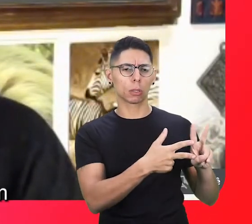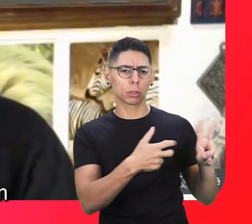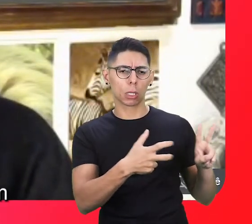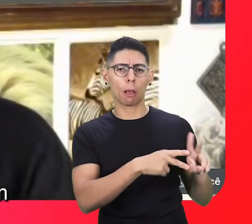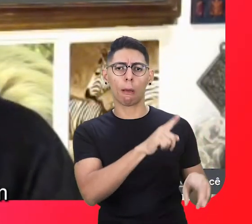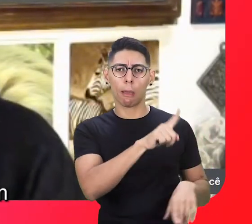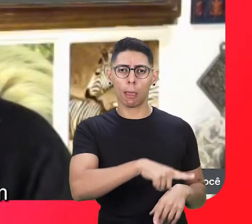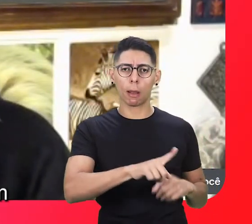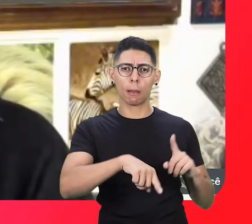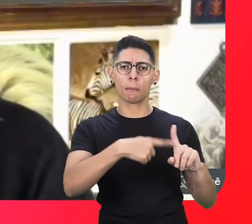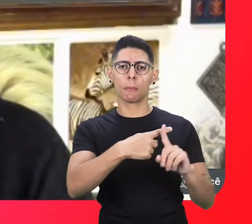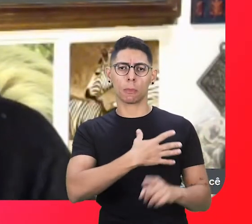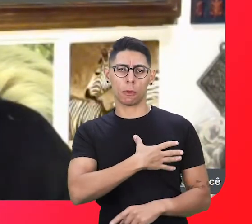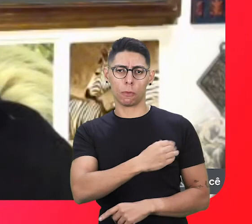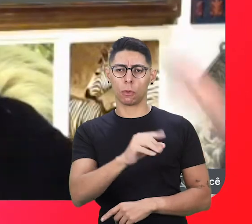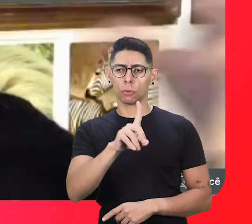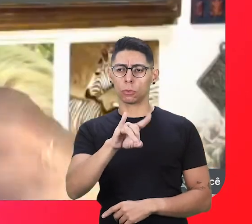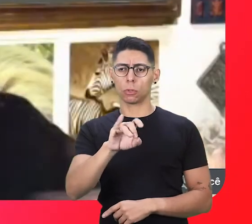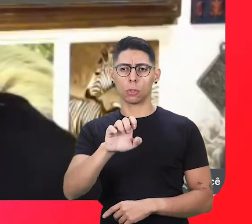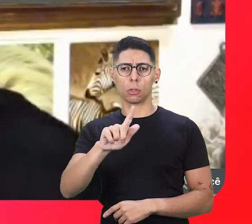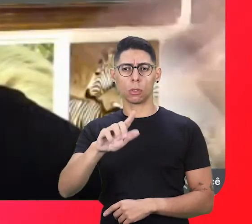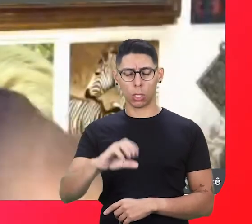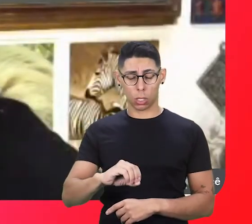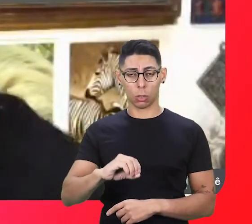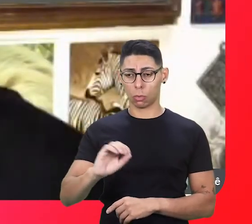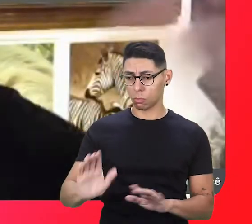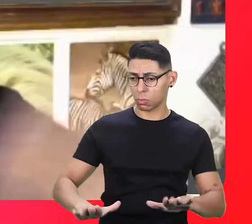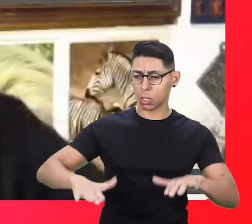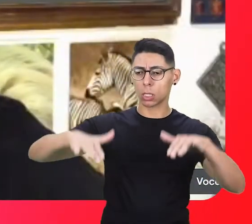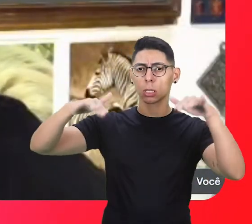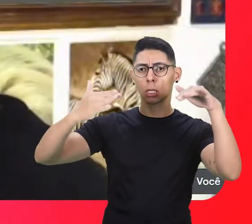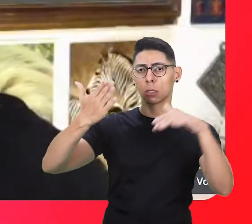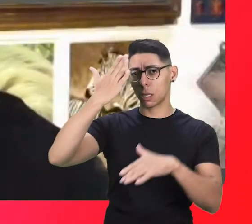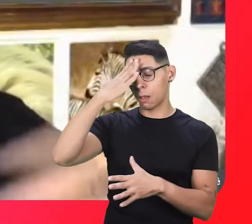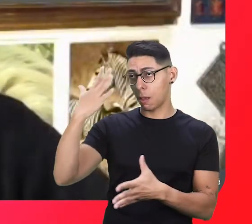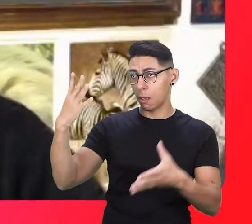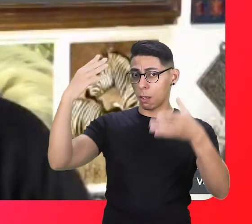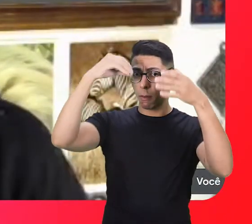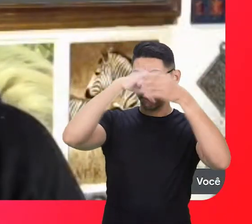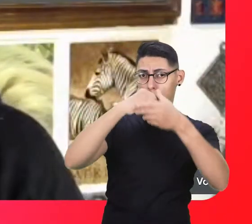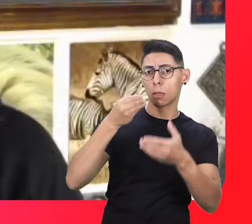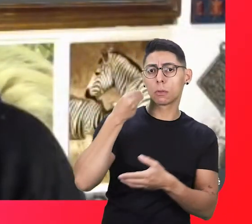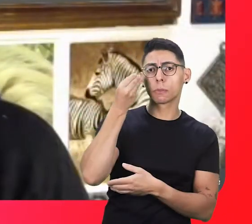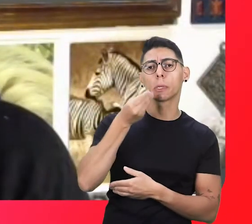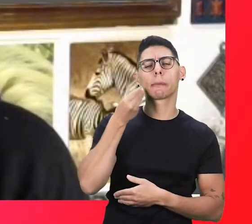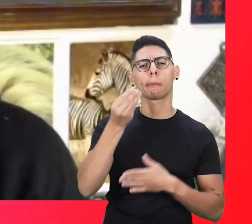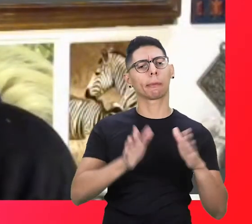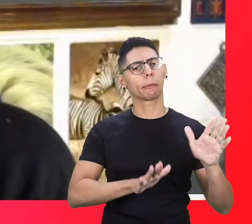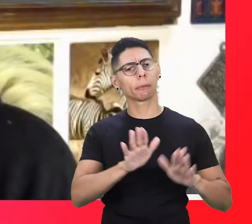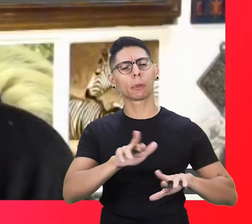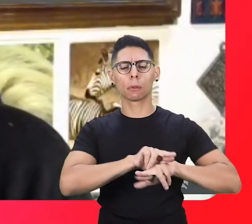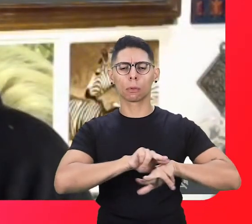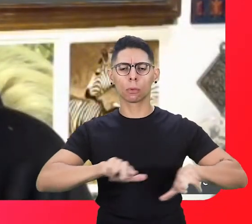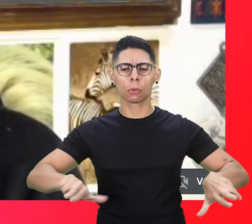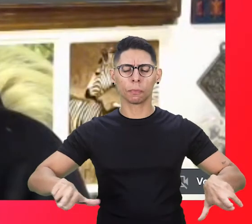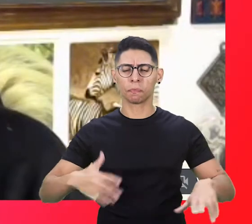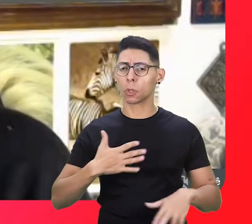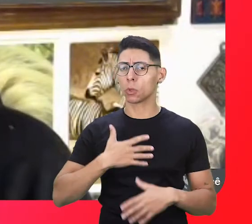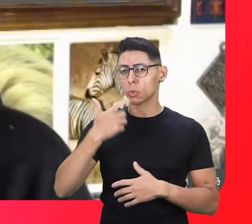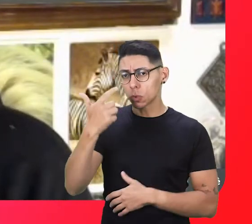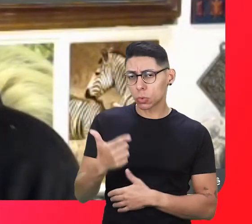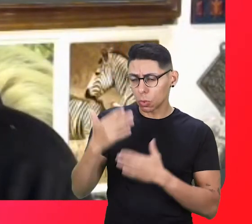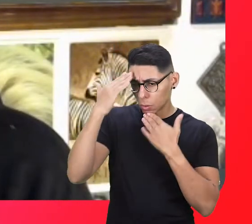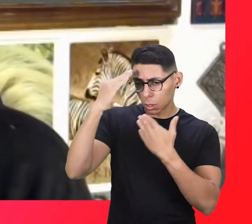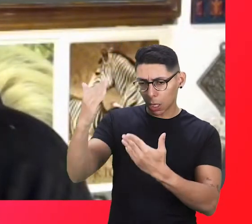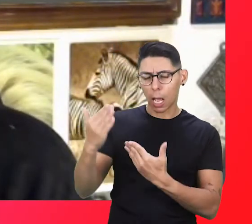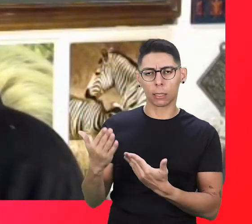Diego cresceram com essas injeções de inclusão, diversidade, experiências. Eu sou extremamente grata pela